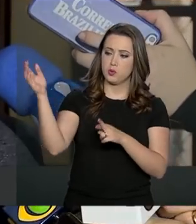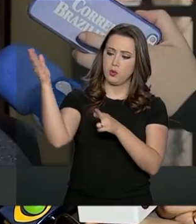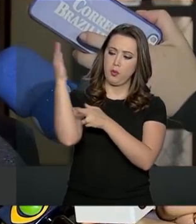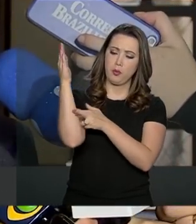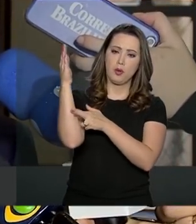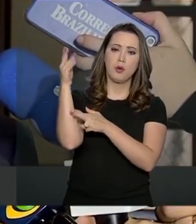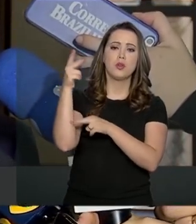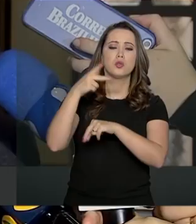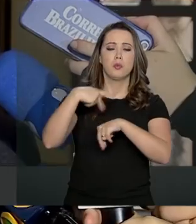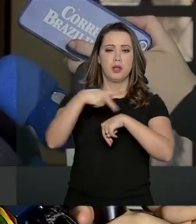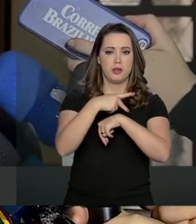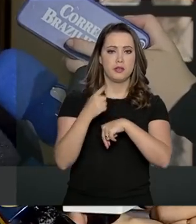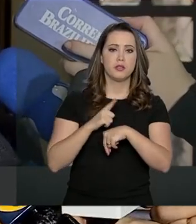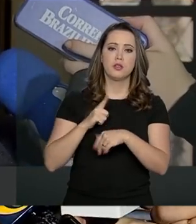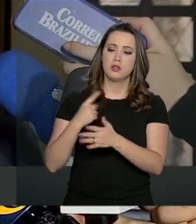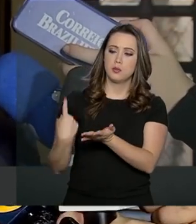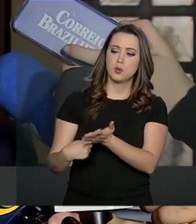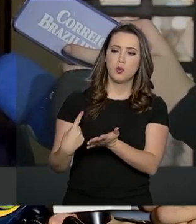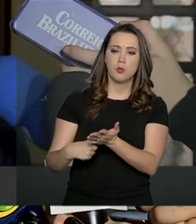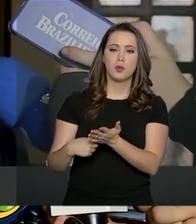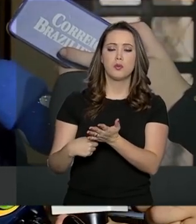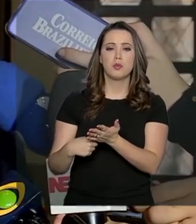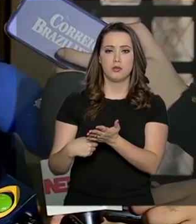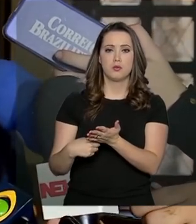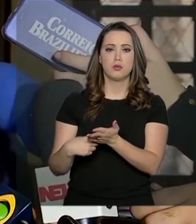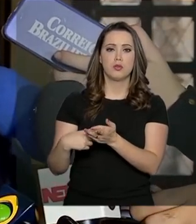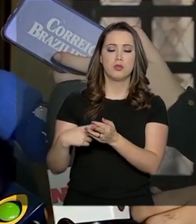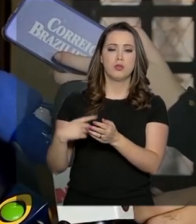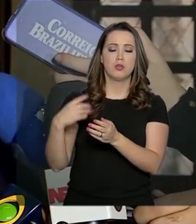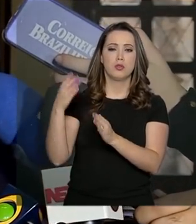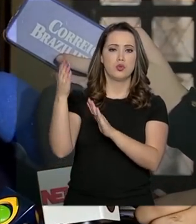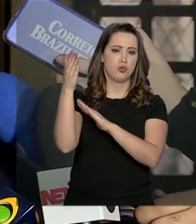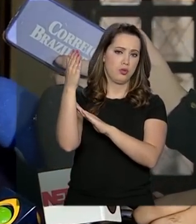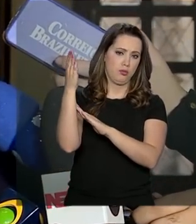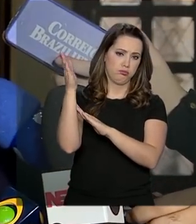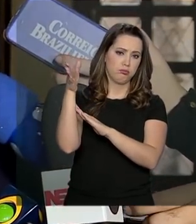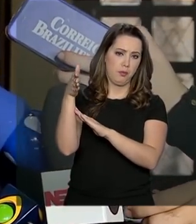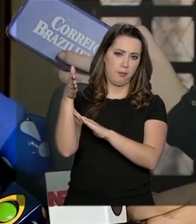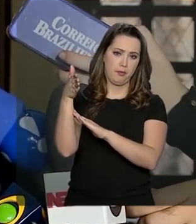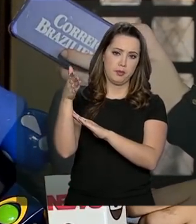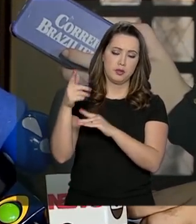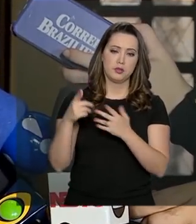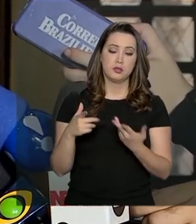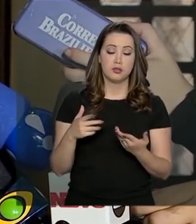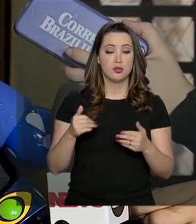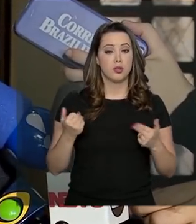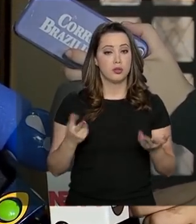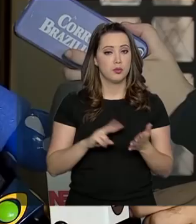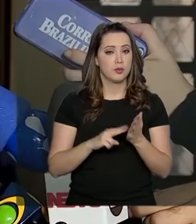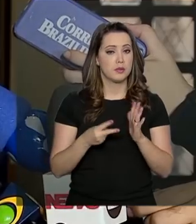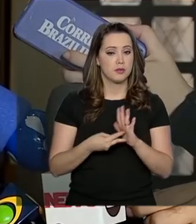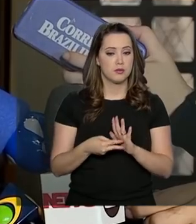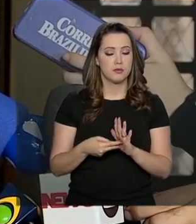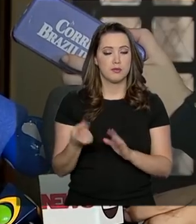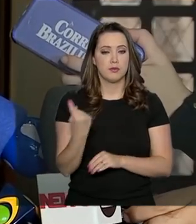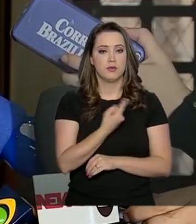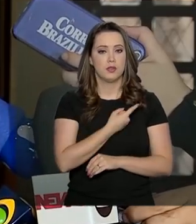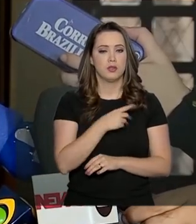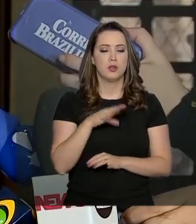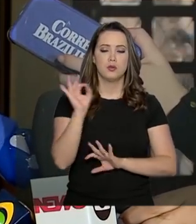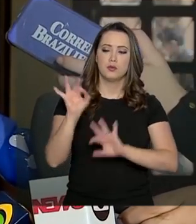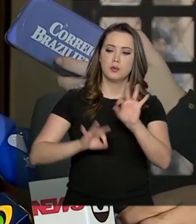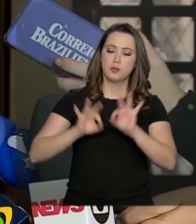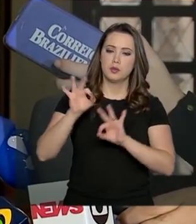o qual nós tenhamos relações diplomáticas. Ele deu alguma orientação específica sobre essa perspectiva Nós estamos